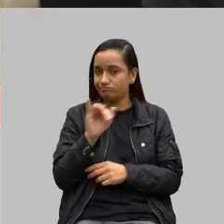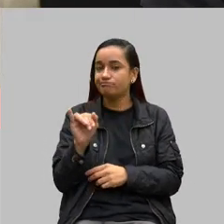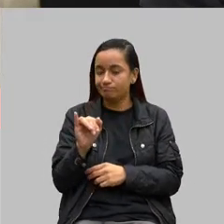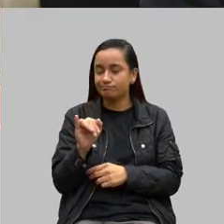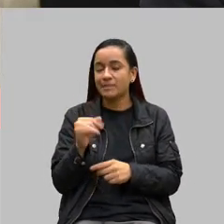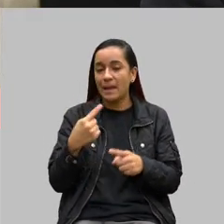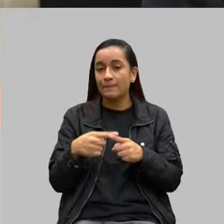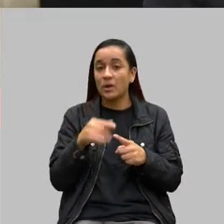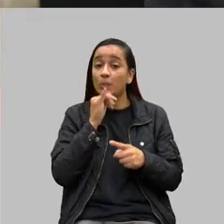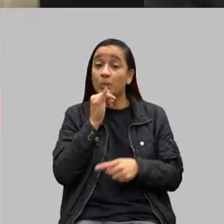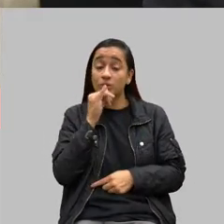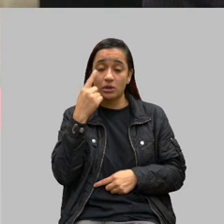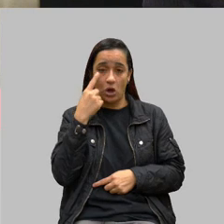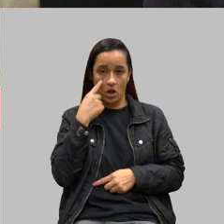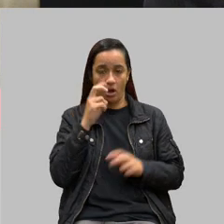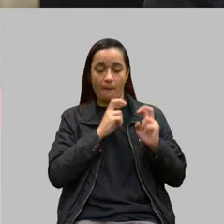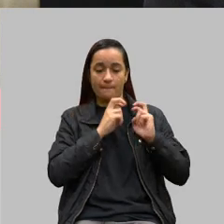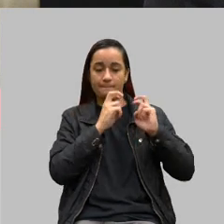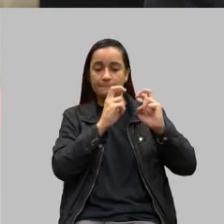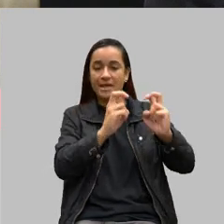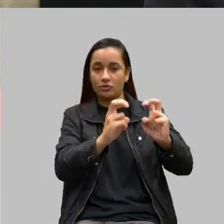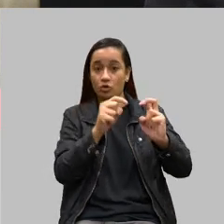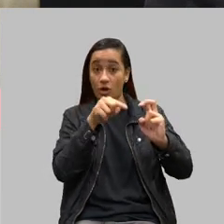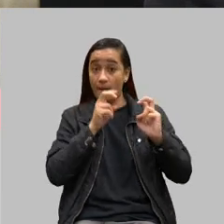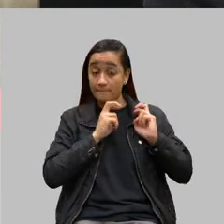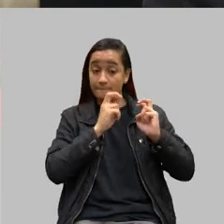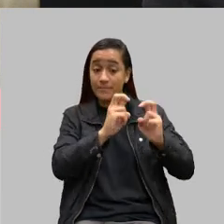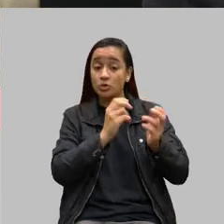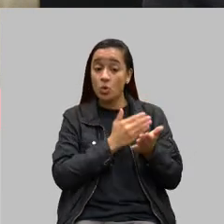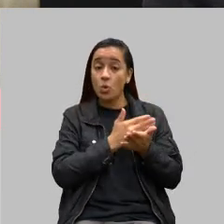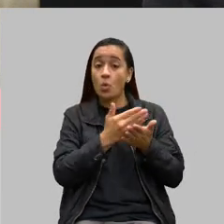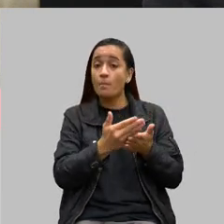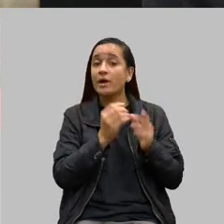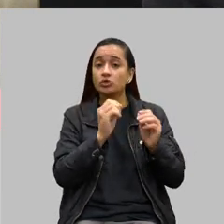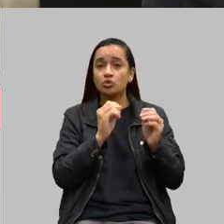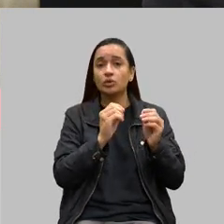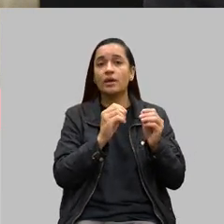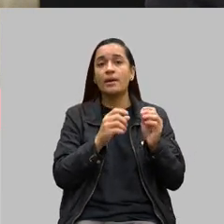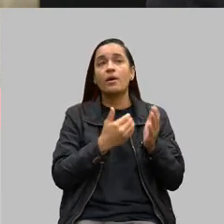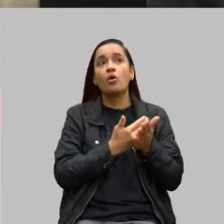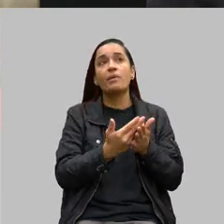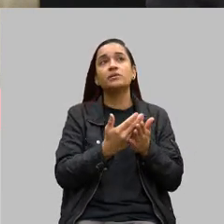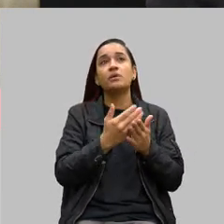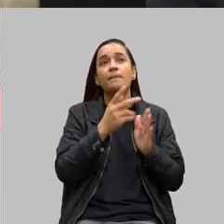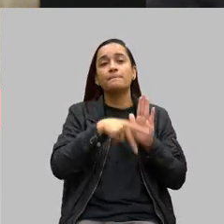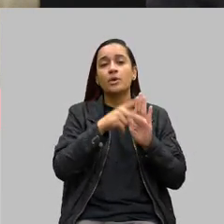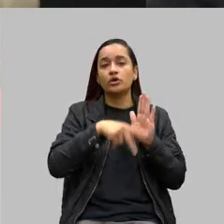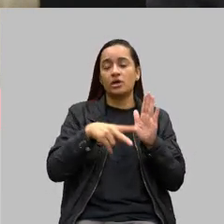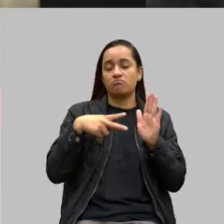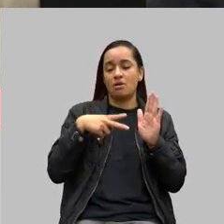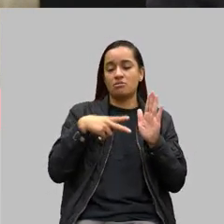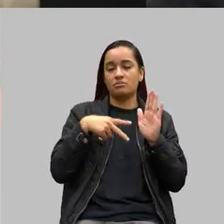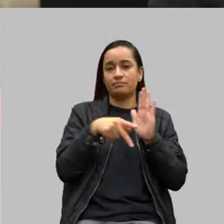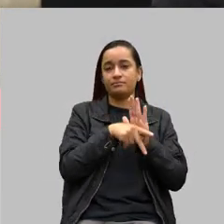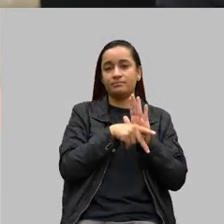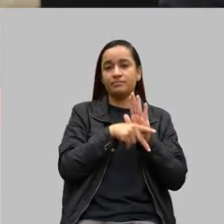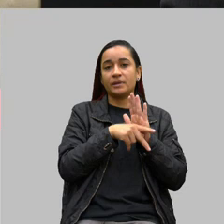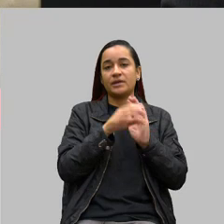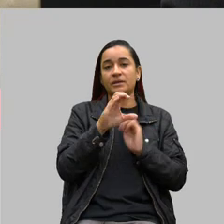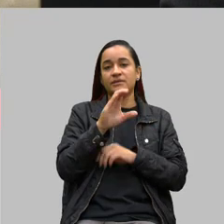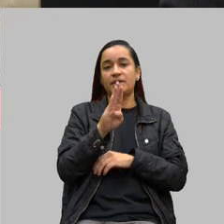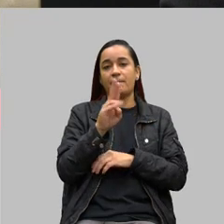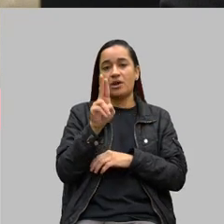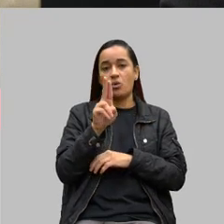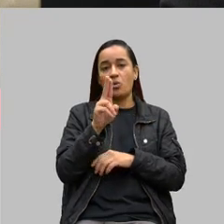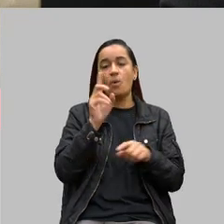ele começa né com o início do processo de privatização da cbtu Minas em 2019 que foi a qualificação desse projeto lá no